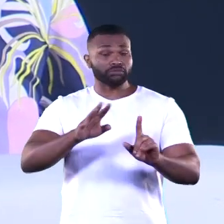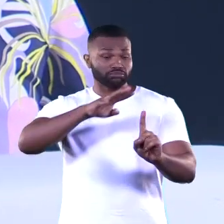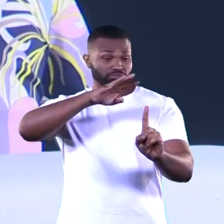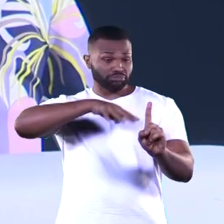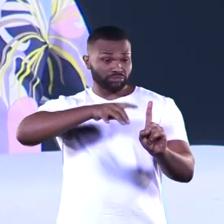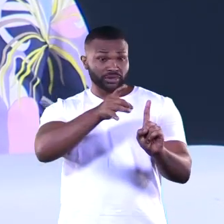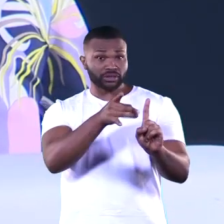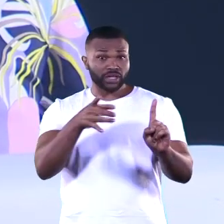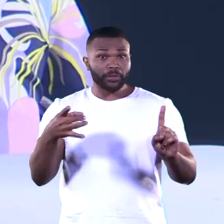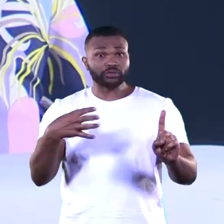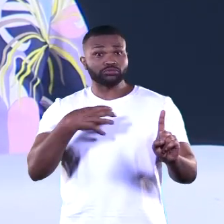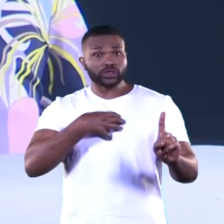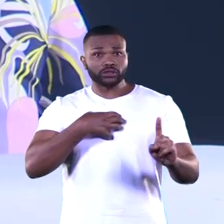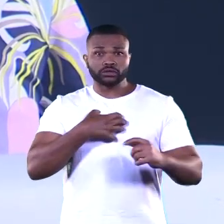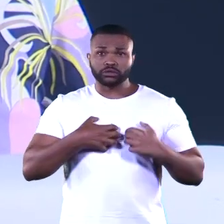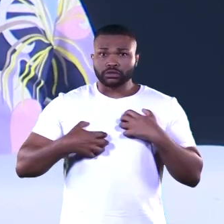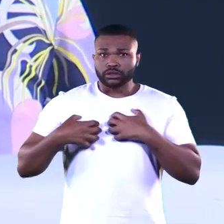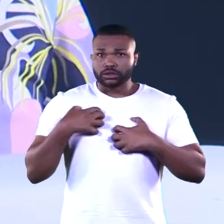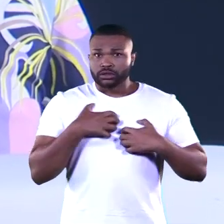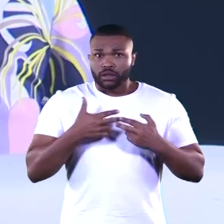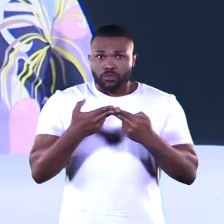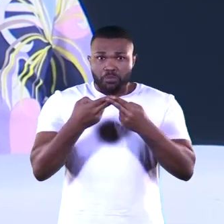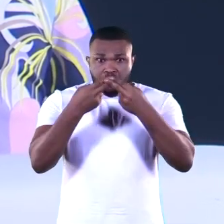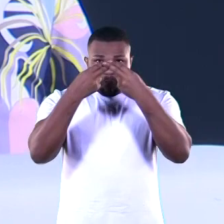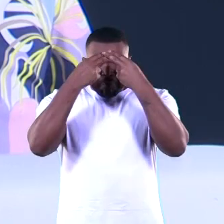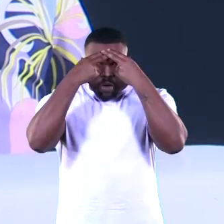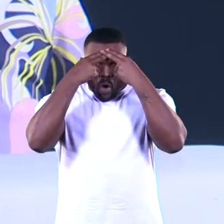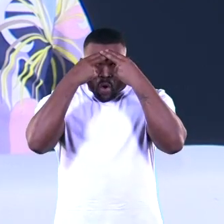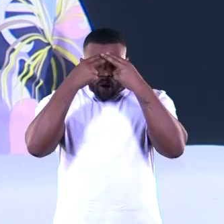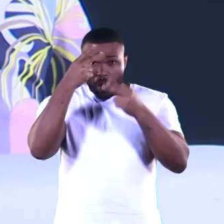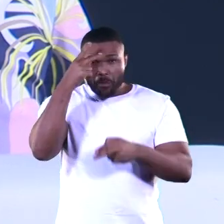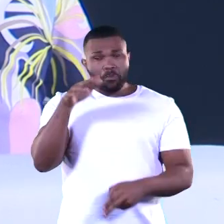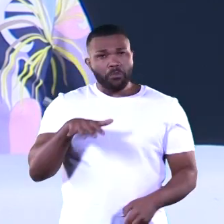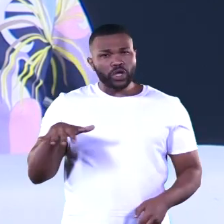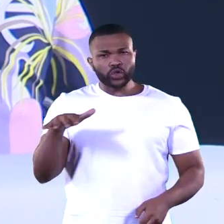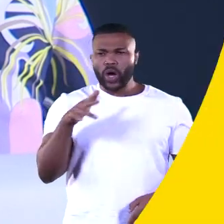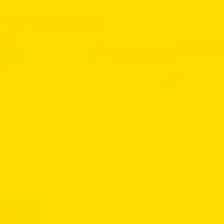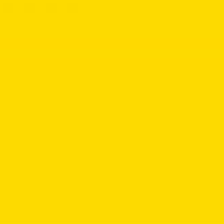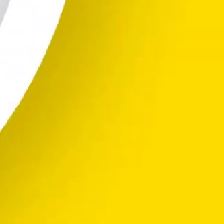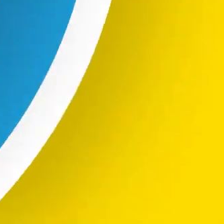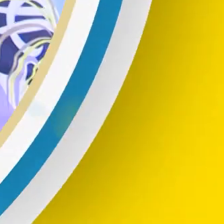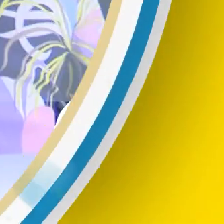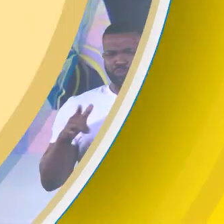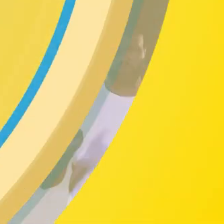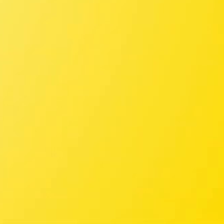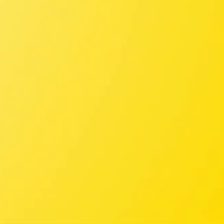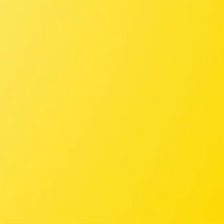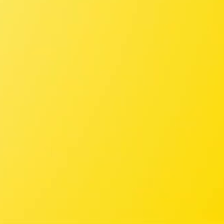traz um estresse pós-traumático muito grande, ainda que venha de pessoas que você acha que não vale a pena.